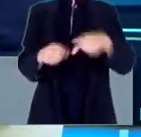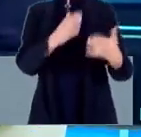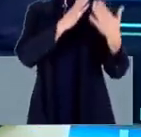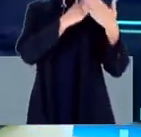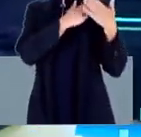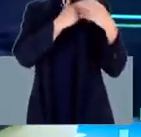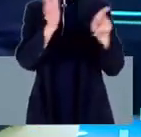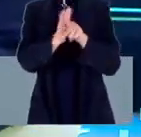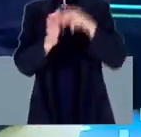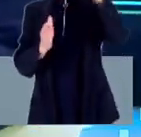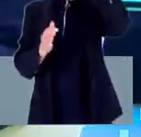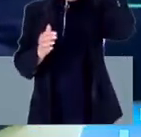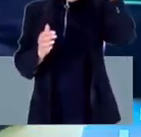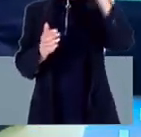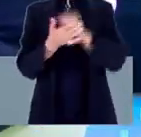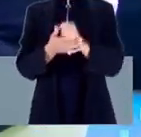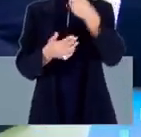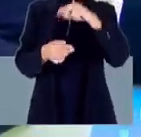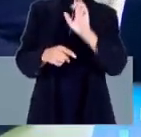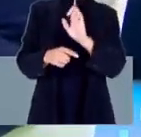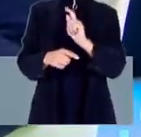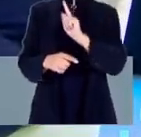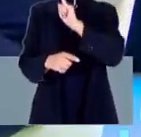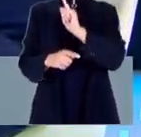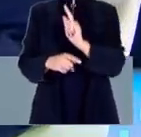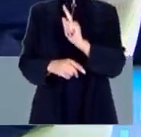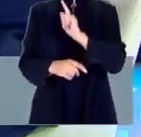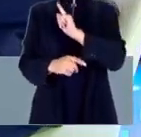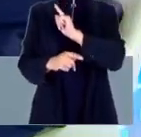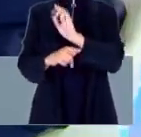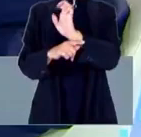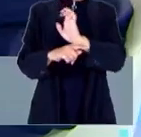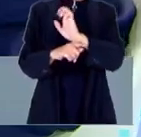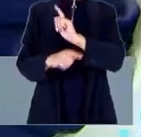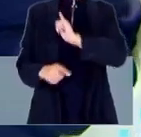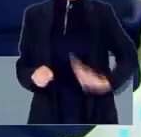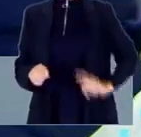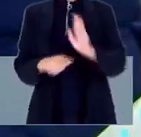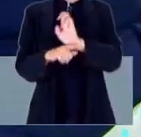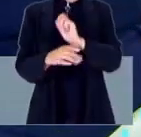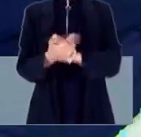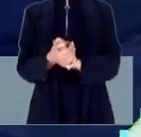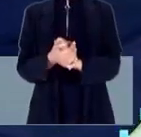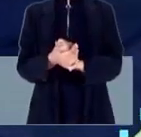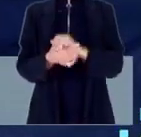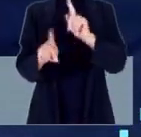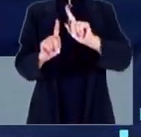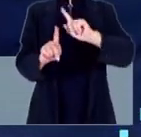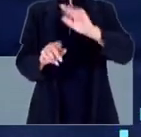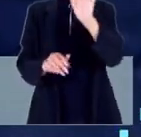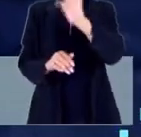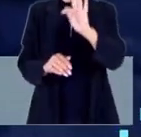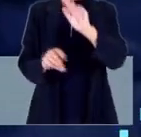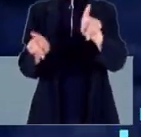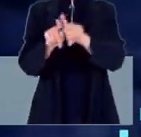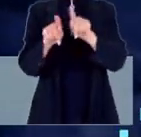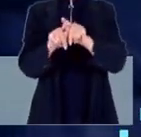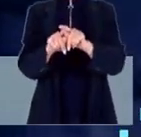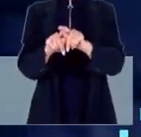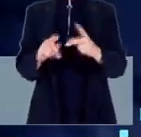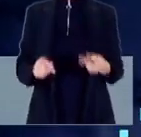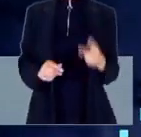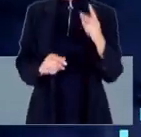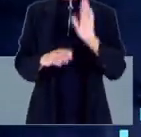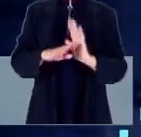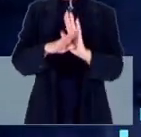responsabilidade do prefeito eu fui prefeito do governo de estado nós vamos fazer diferente além do ensino universitário valorizar os nossos professores preparar